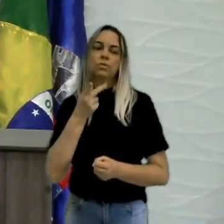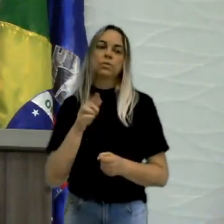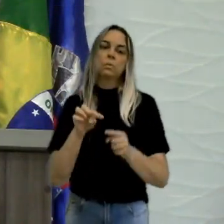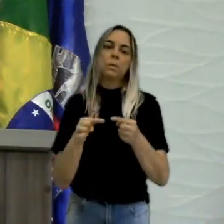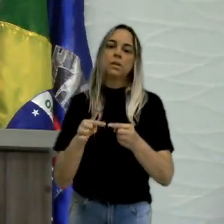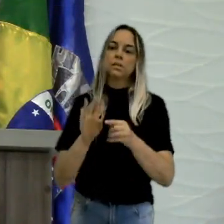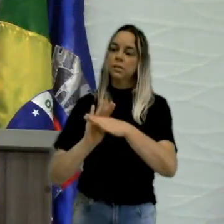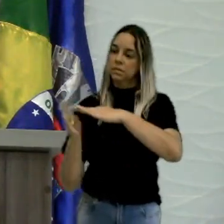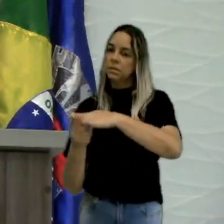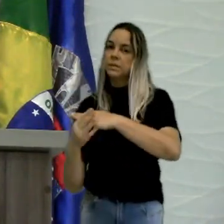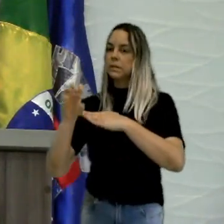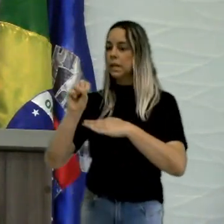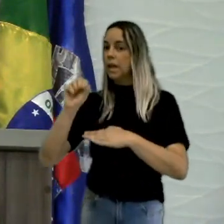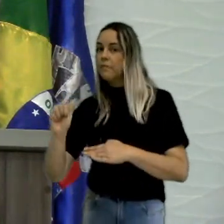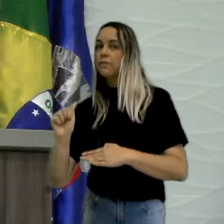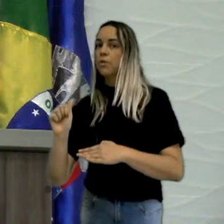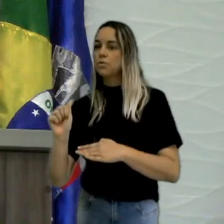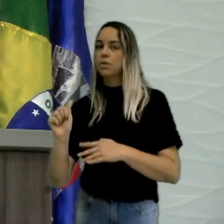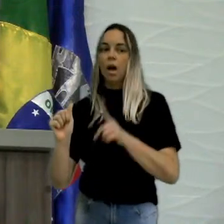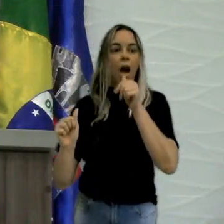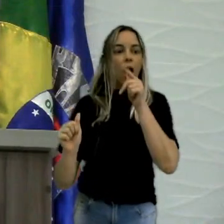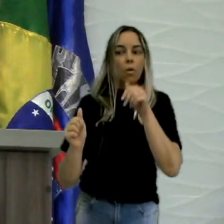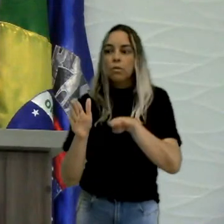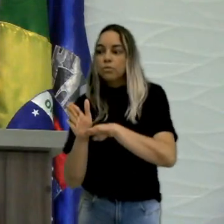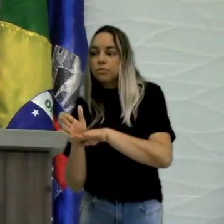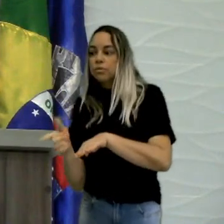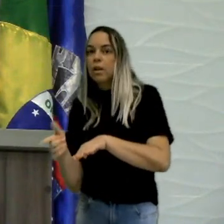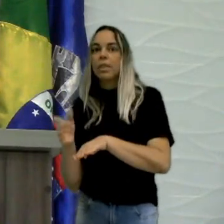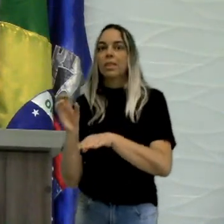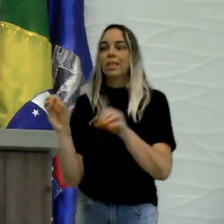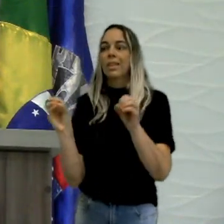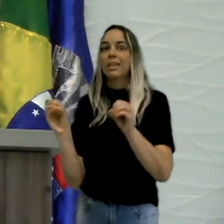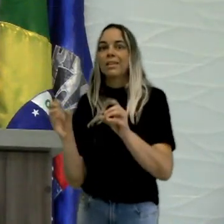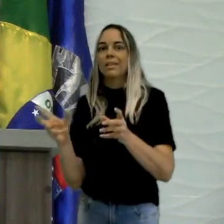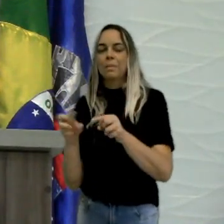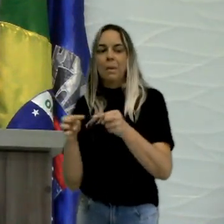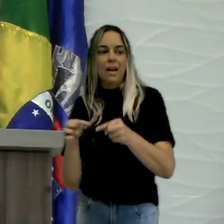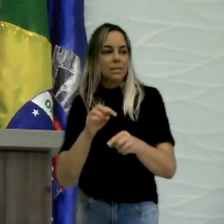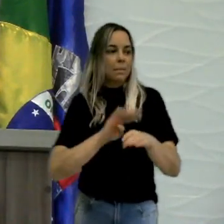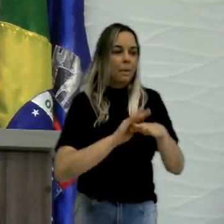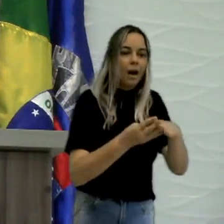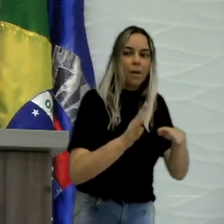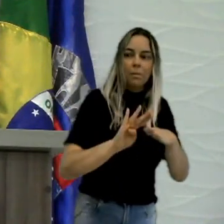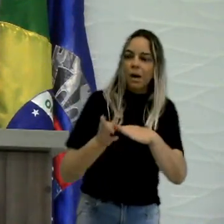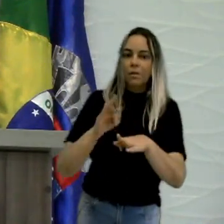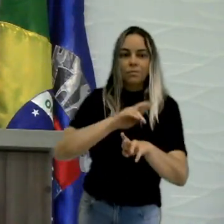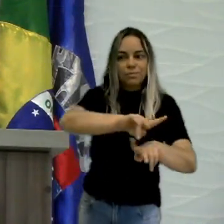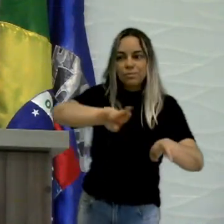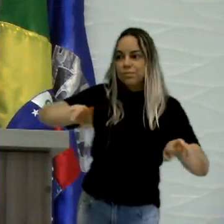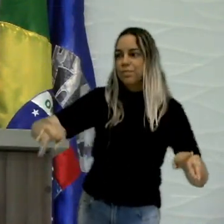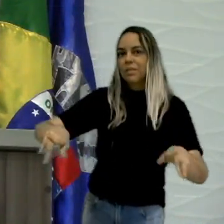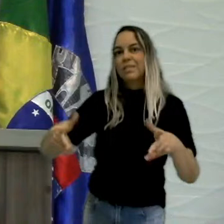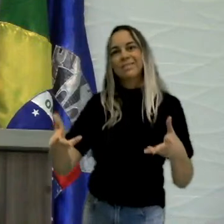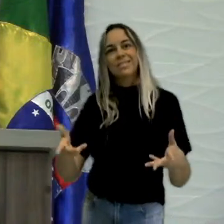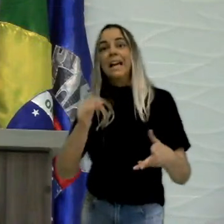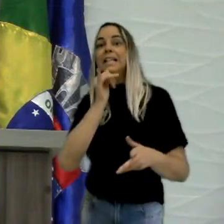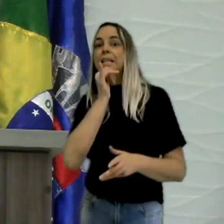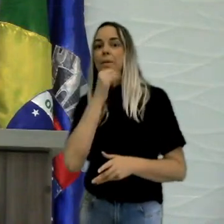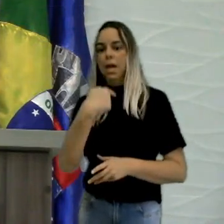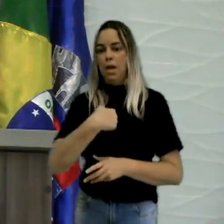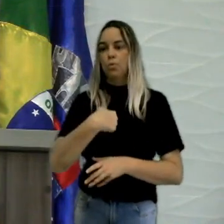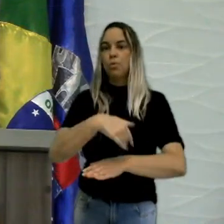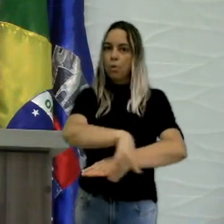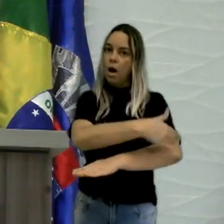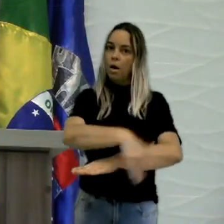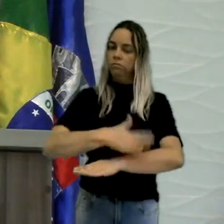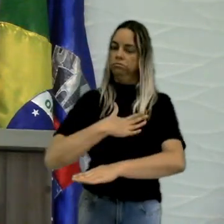regular chegada de água, mas não é a realidade dos demais bairros de São Bento, como é o exemplo da rua que eu resido. O